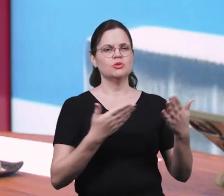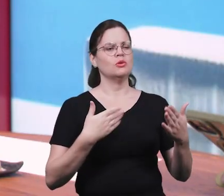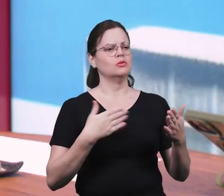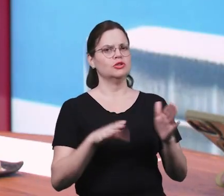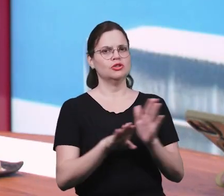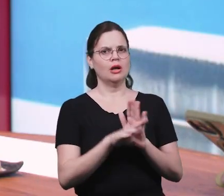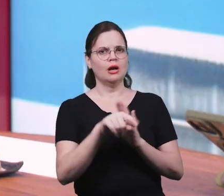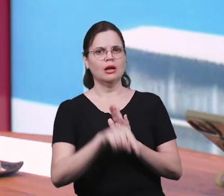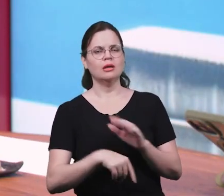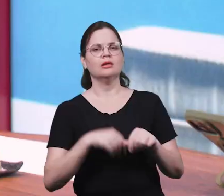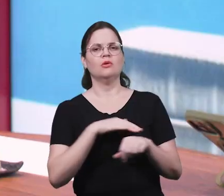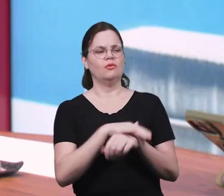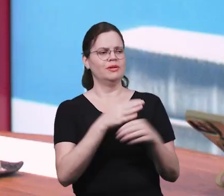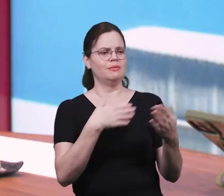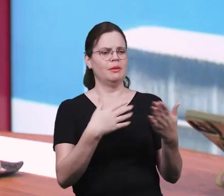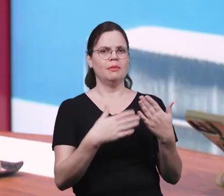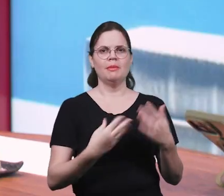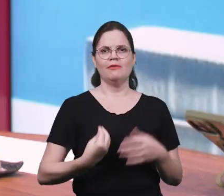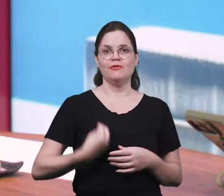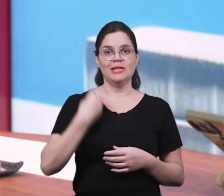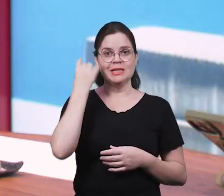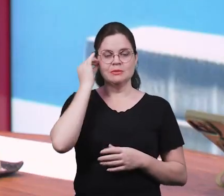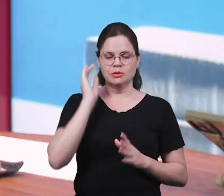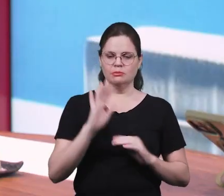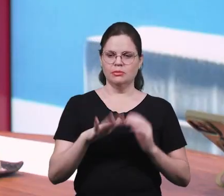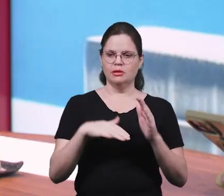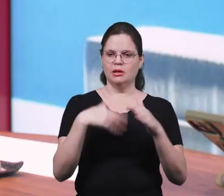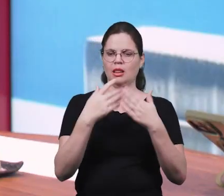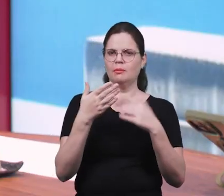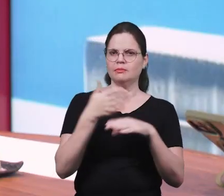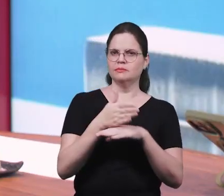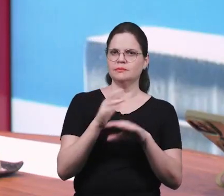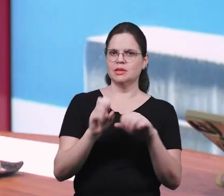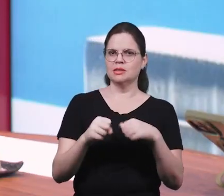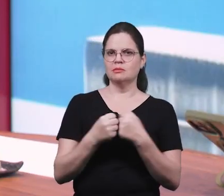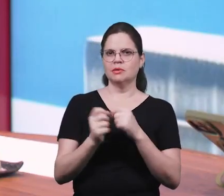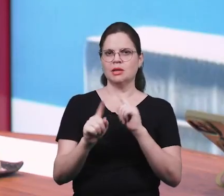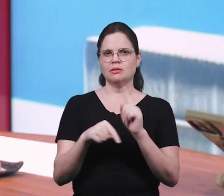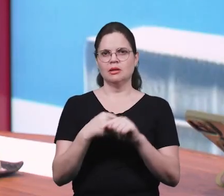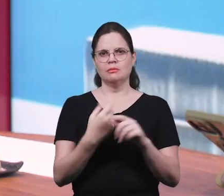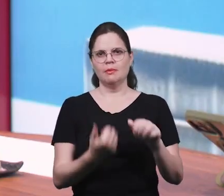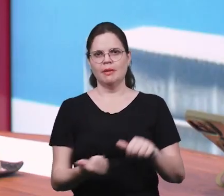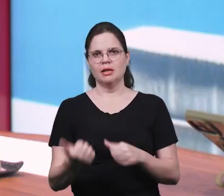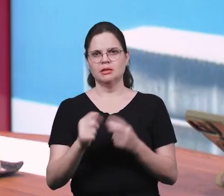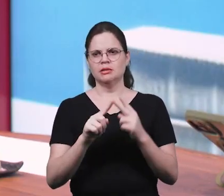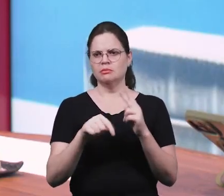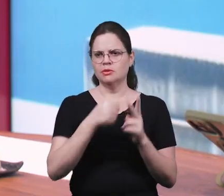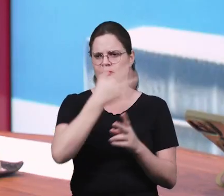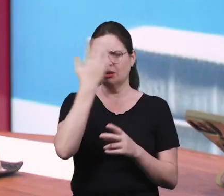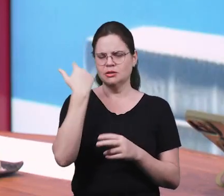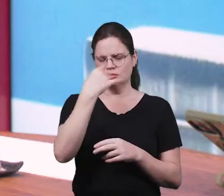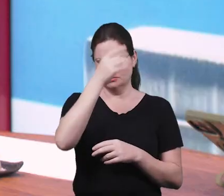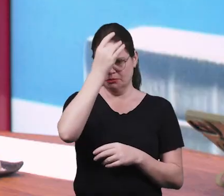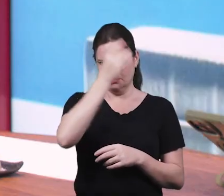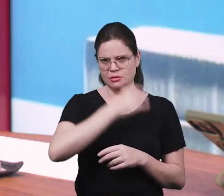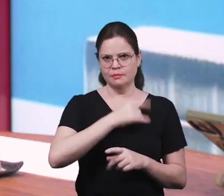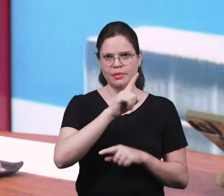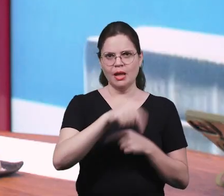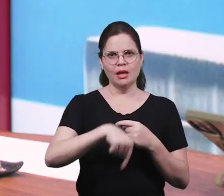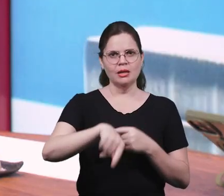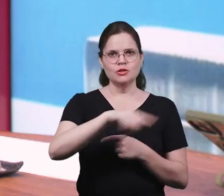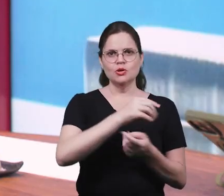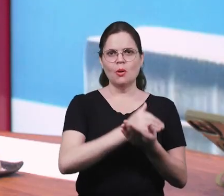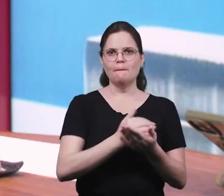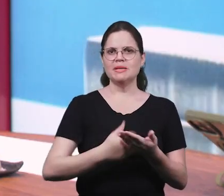no sentido espiritual ali, indo a seminários, se batizando, batismo com o Espírito Santo, e eles depois